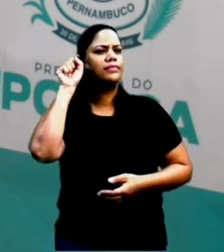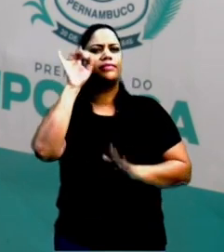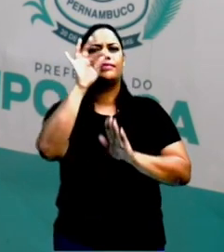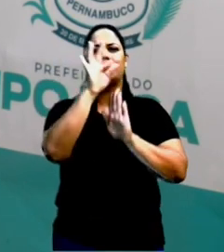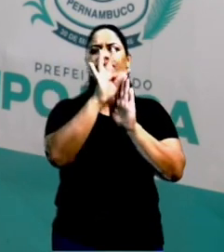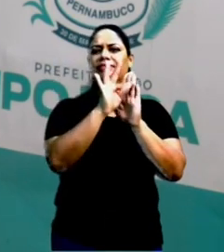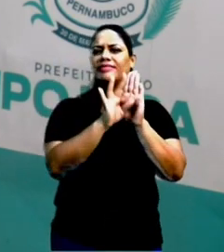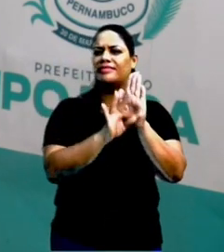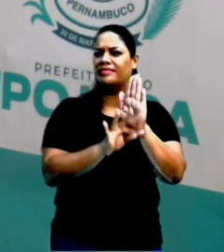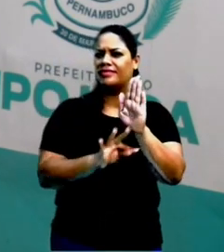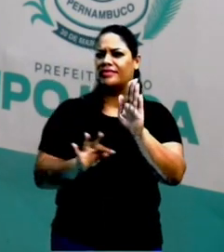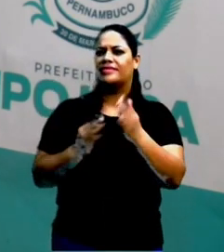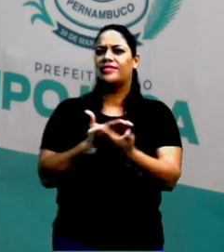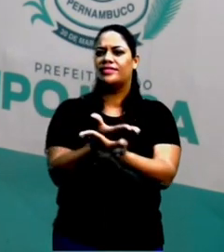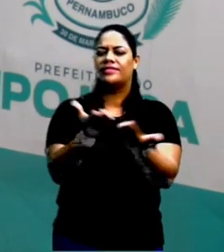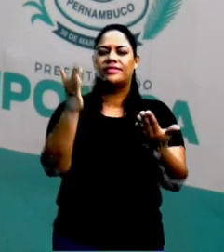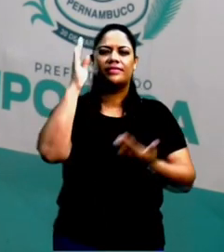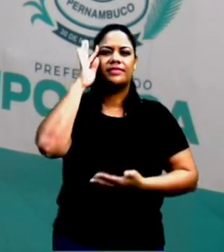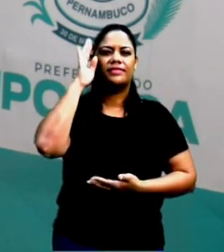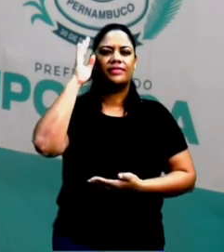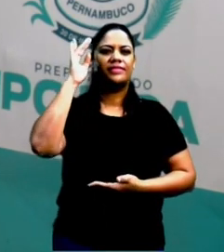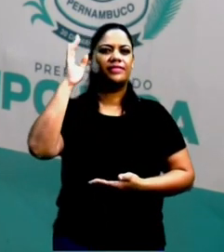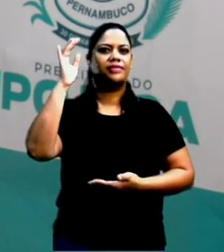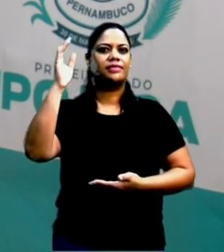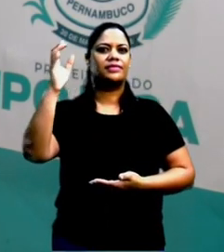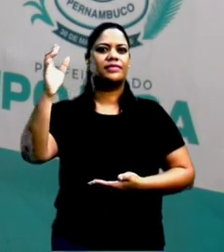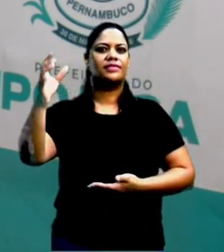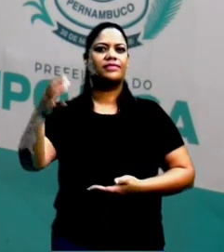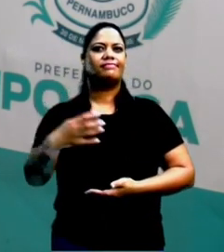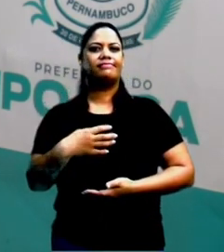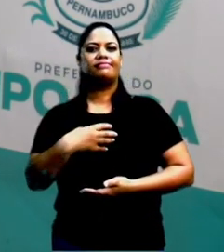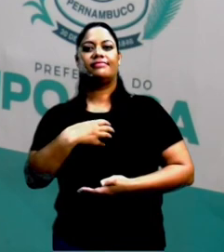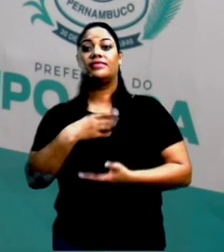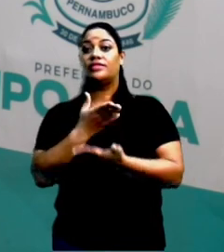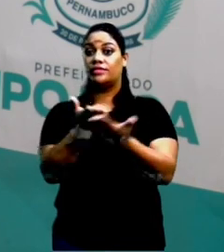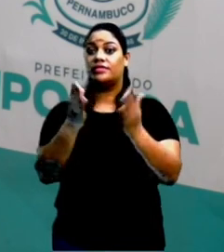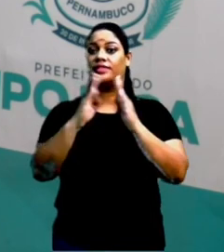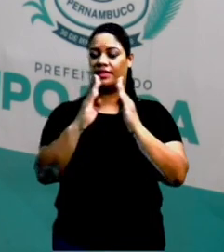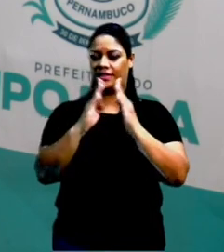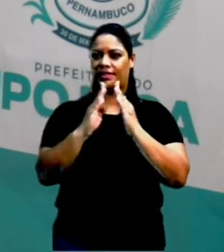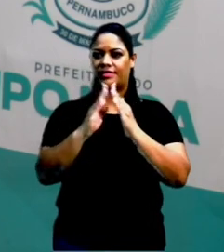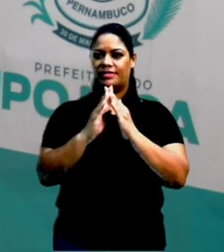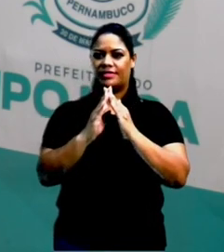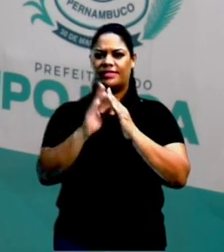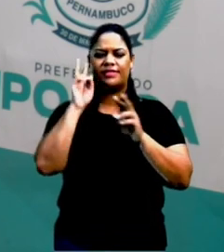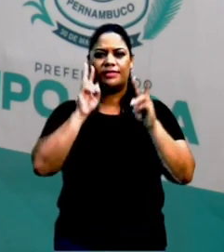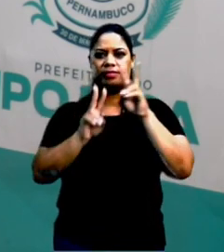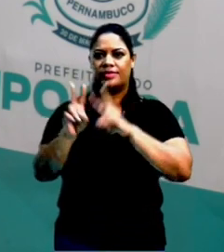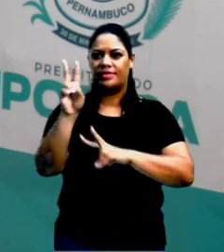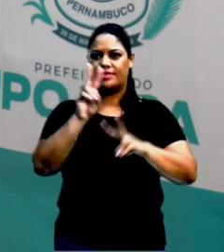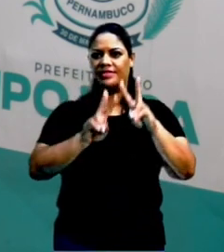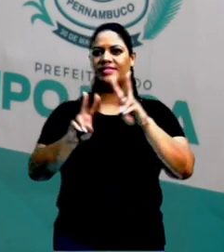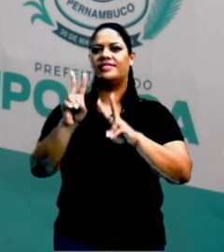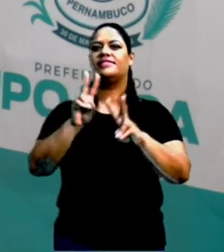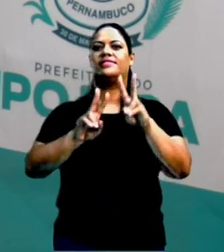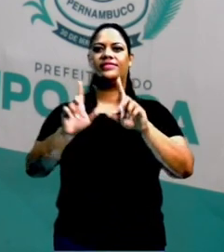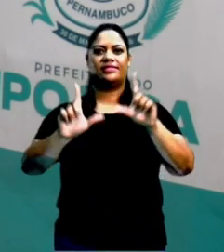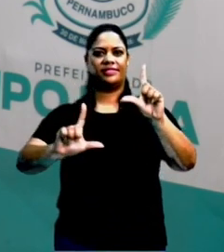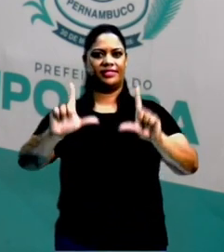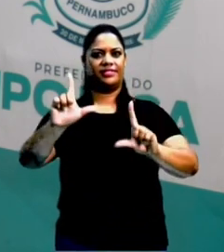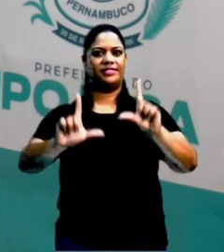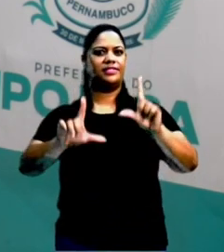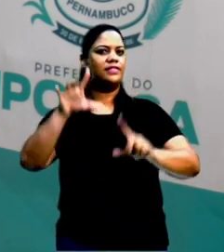texto faz com que você imagine, desperte. Imagine você aí na sua casa, observando a telinha